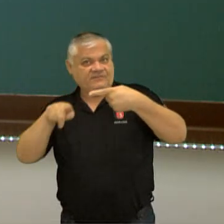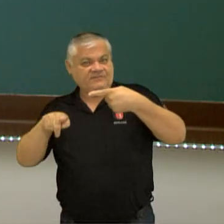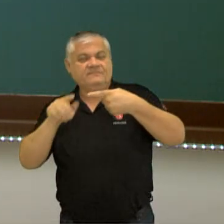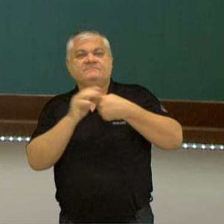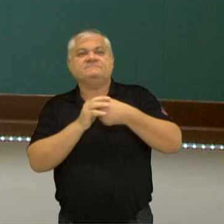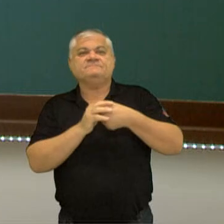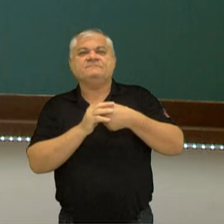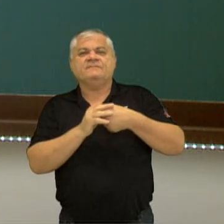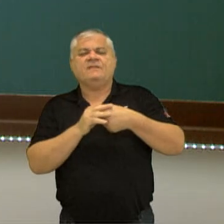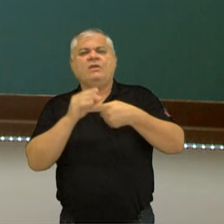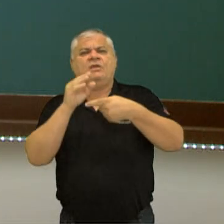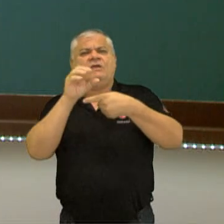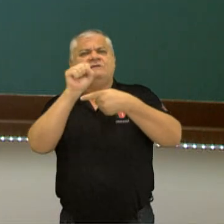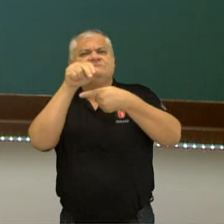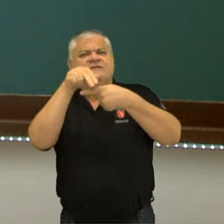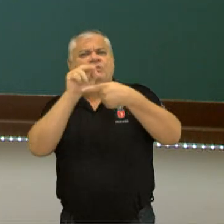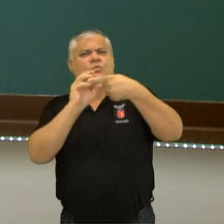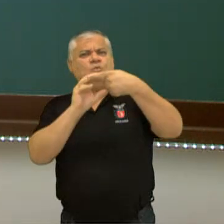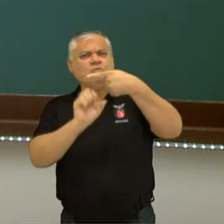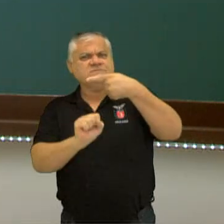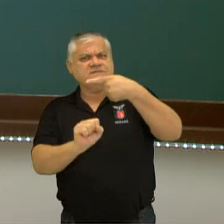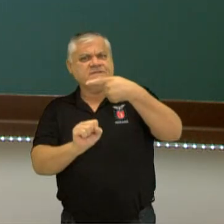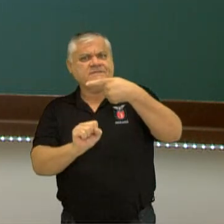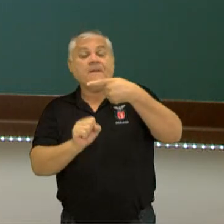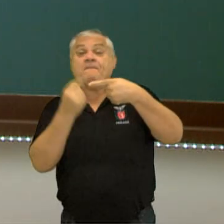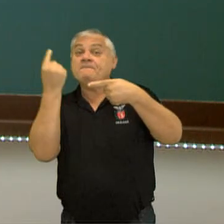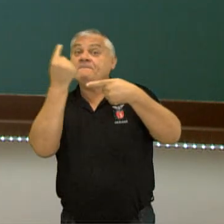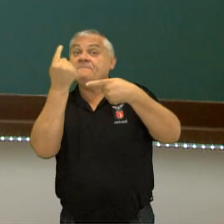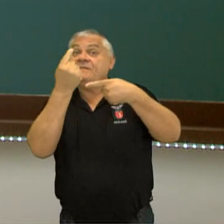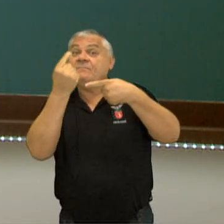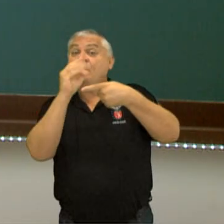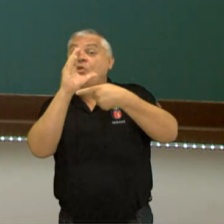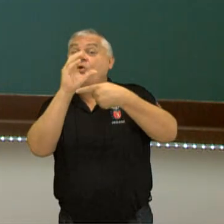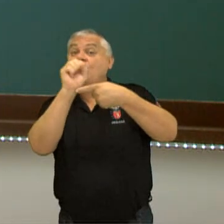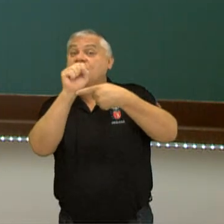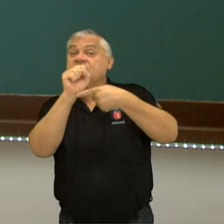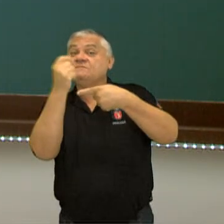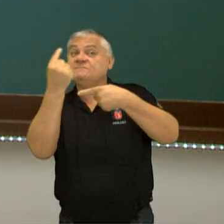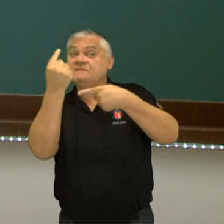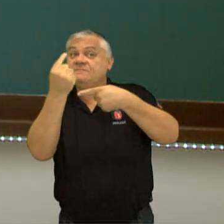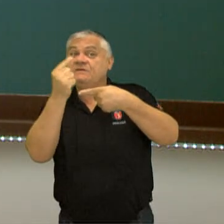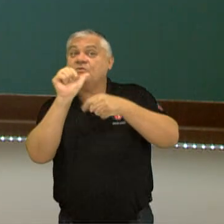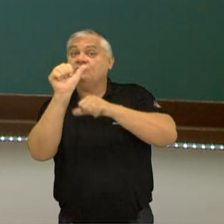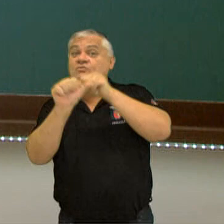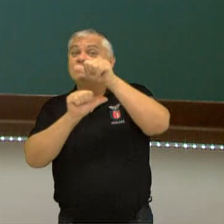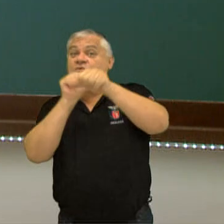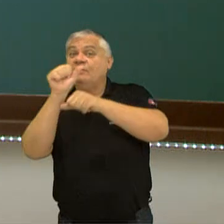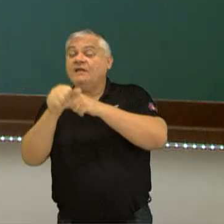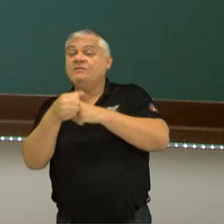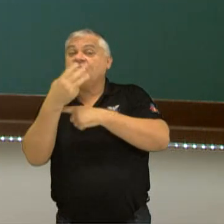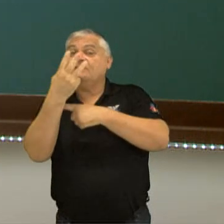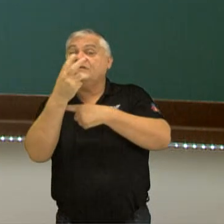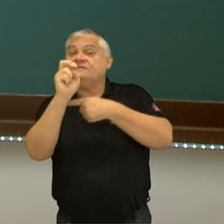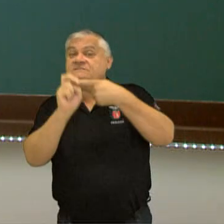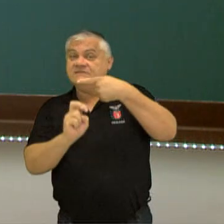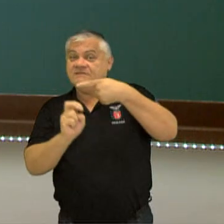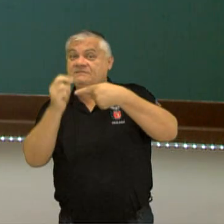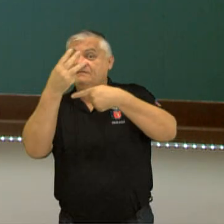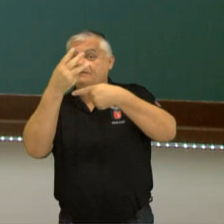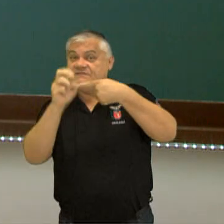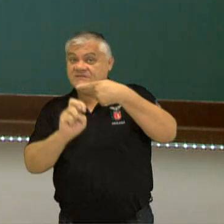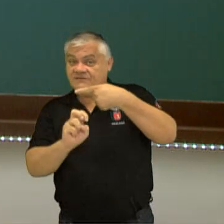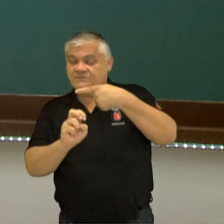cosseno. Isso quer dizer que nós temos que primeiro calcular o valor do cosseno desse ângulo substituindo 3/5 na relação fundamental